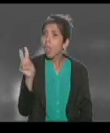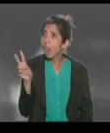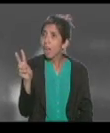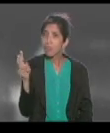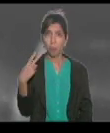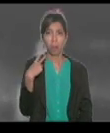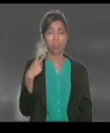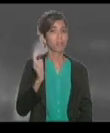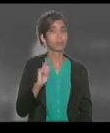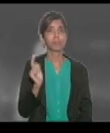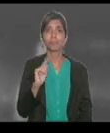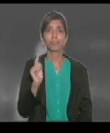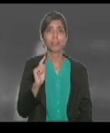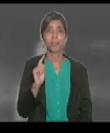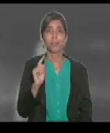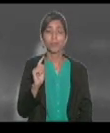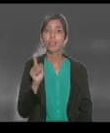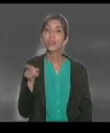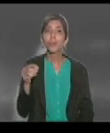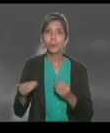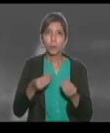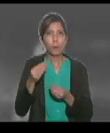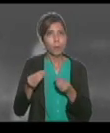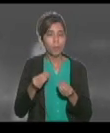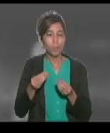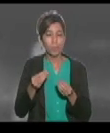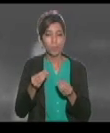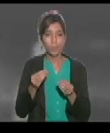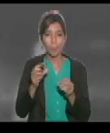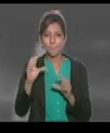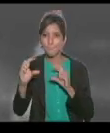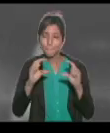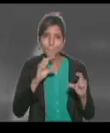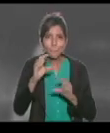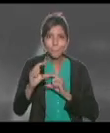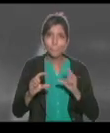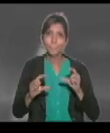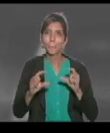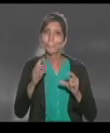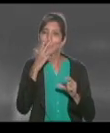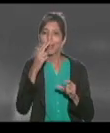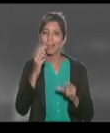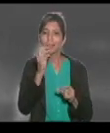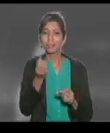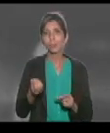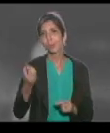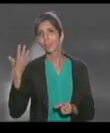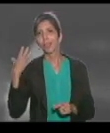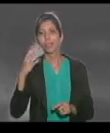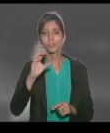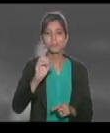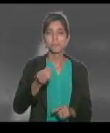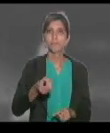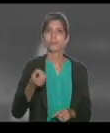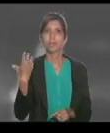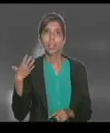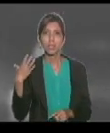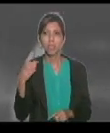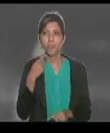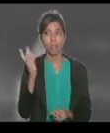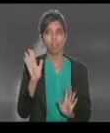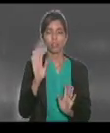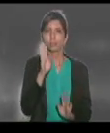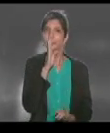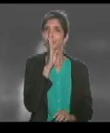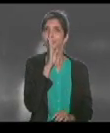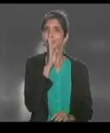não olhava para mim nem para ela, enquanto estava com os blocos, né? E o que ele fazia com as peças era colocar as pecinhas para trás. Então, eu, sem